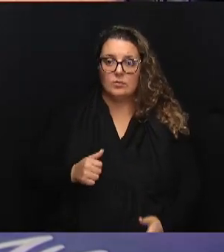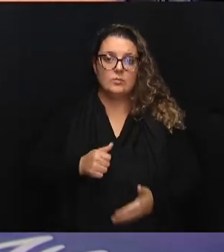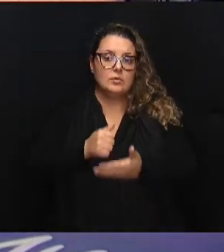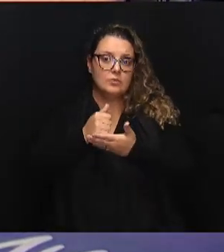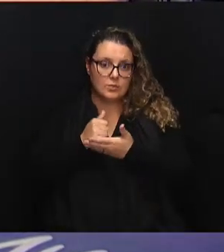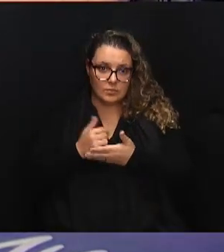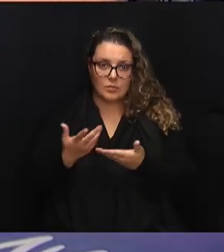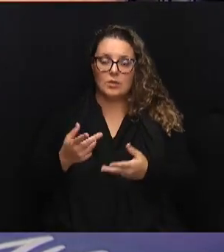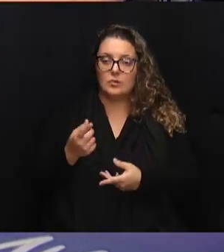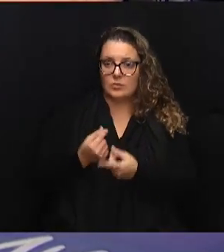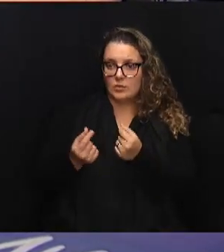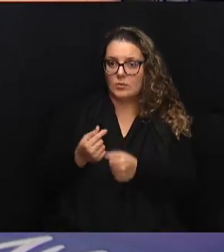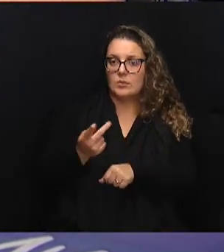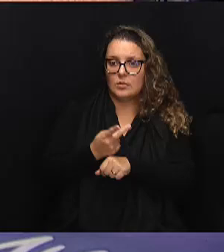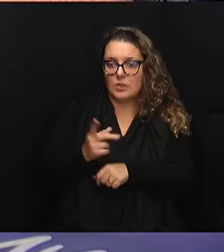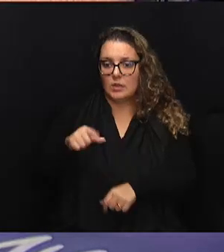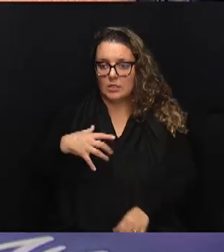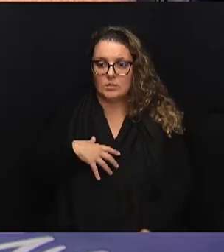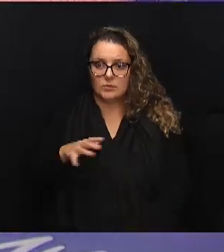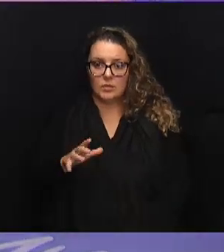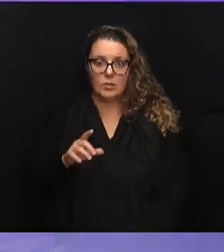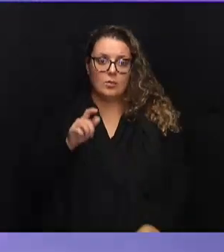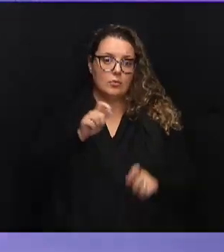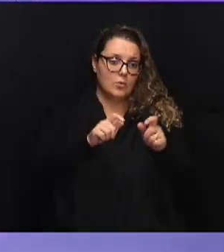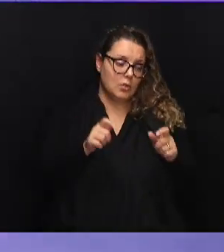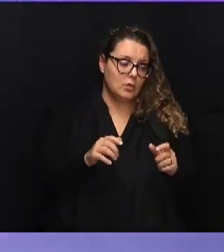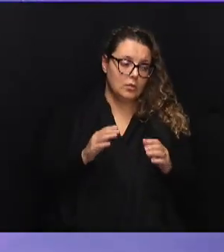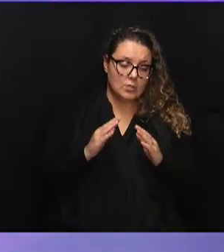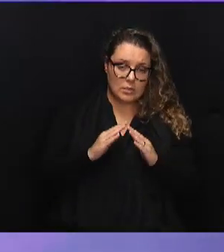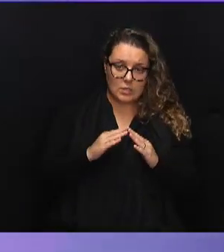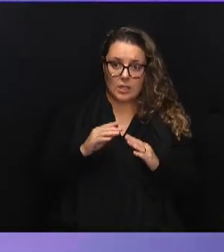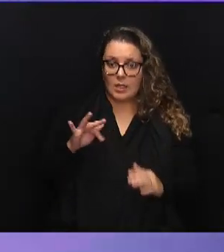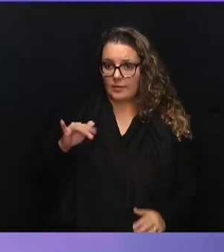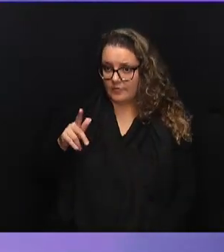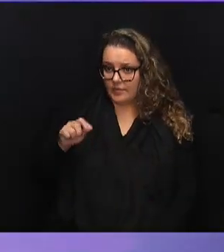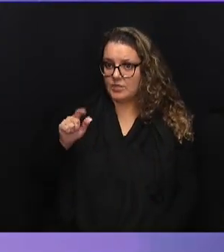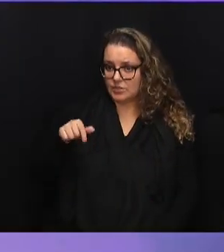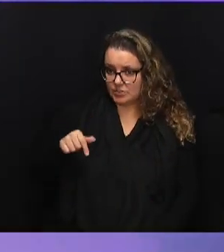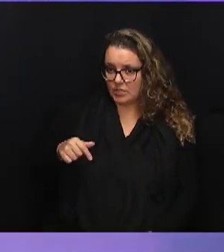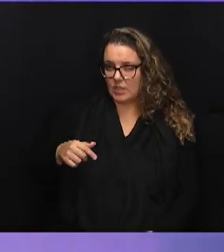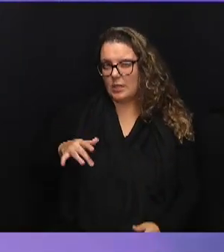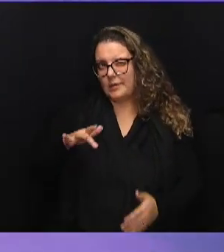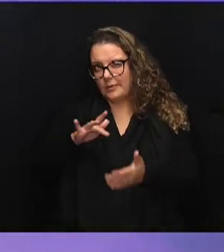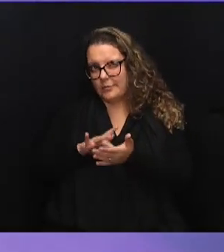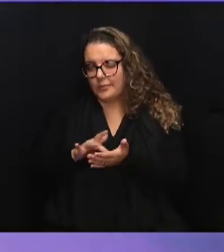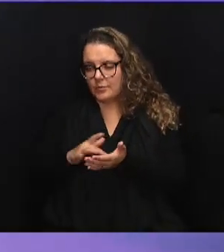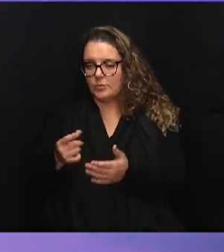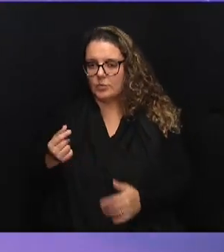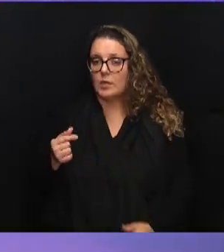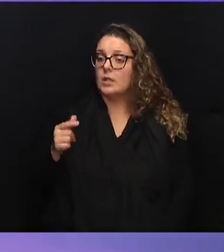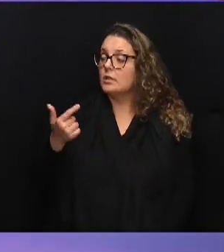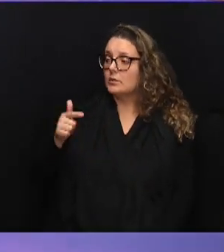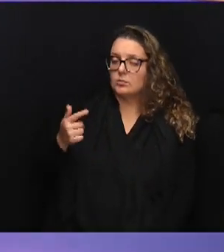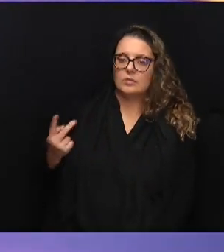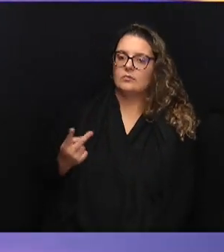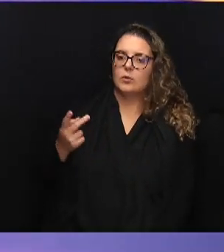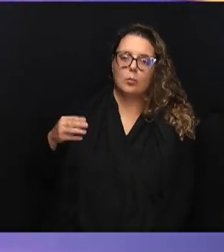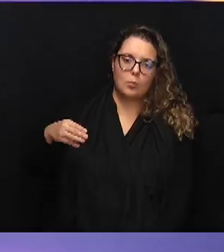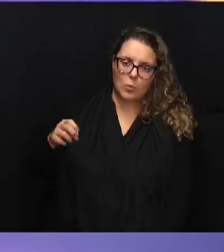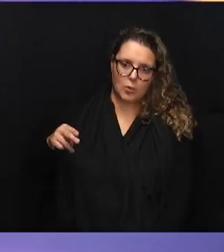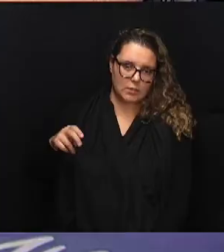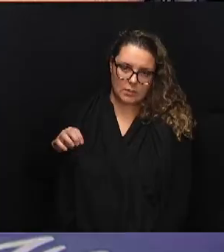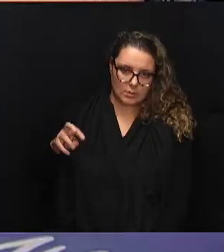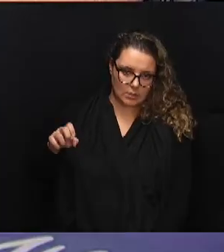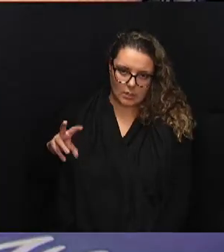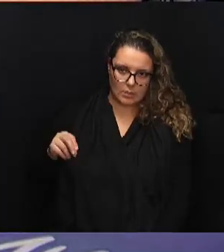premiação em dinheiro, então é assim que funciona. Pro pessoal que tá em casa, as fichas simulam o dinheiro, é isso, né? Exato. Elas não têm valor monetário, então assim, a